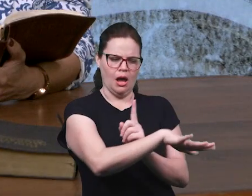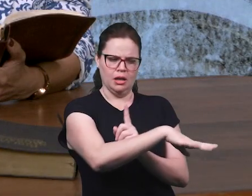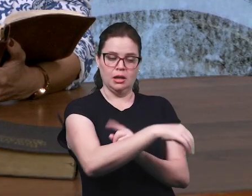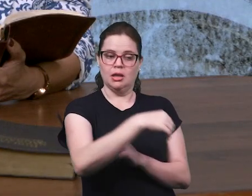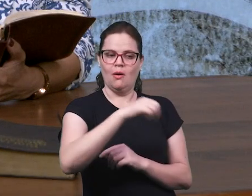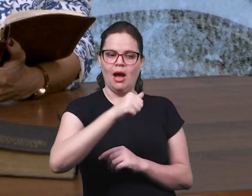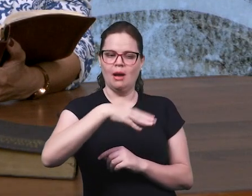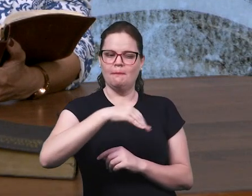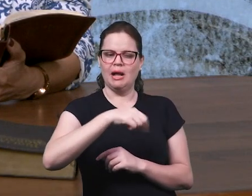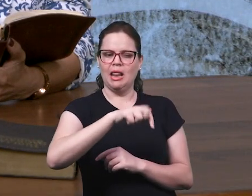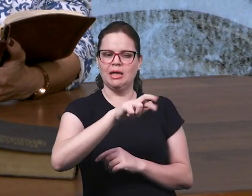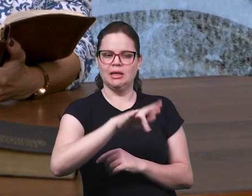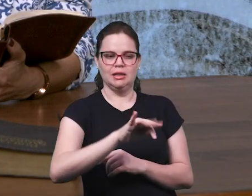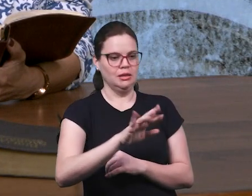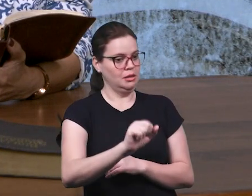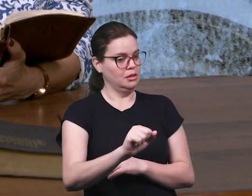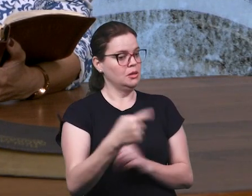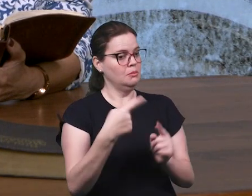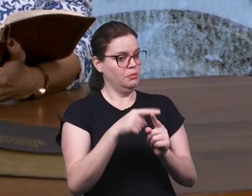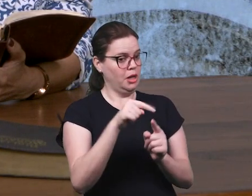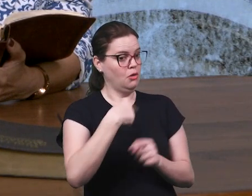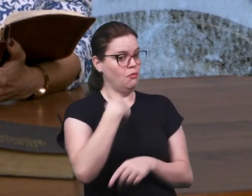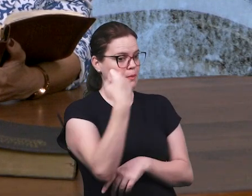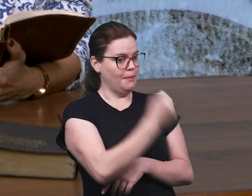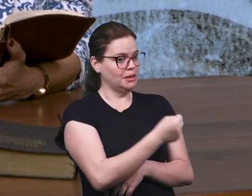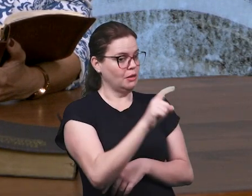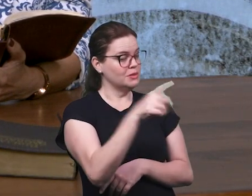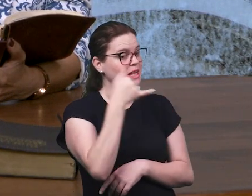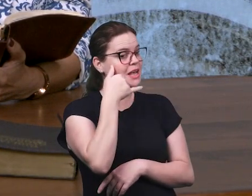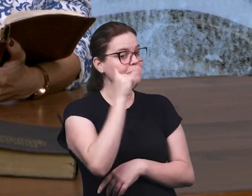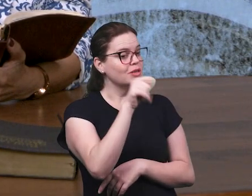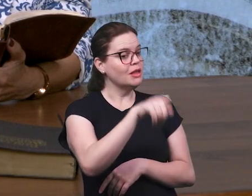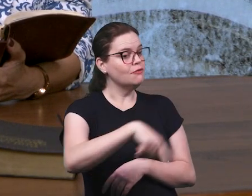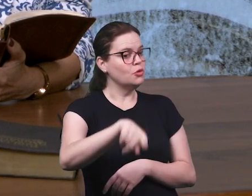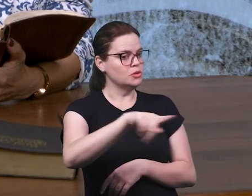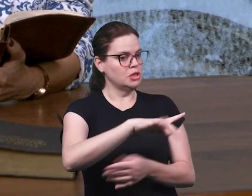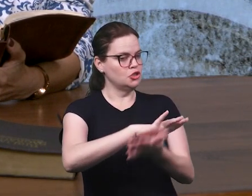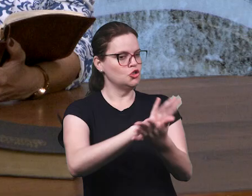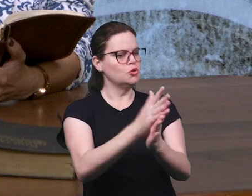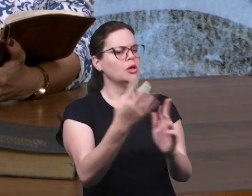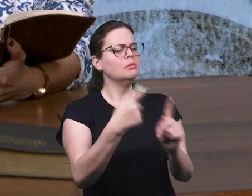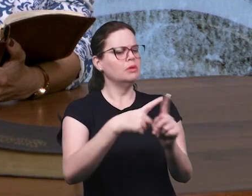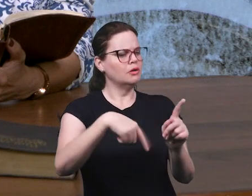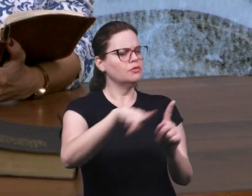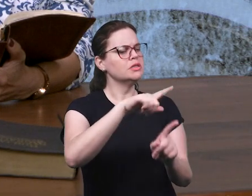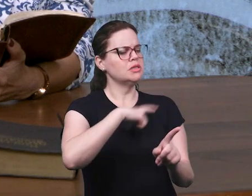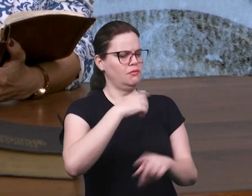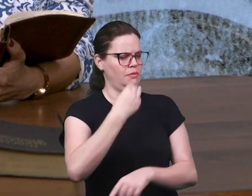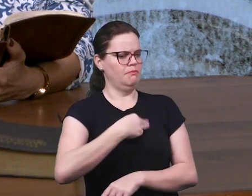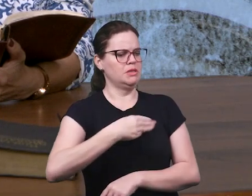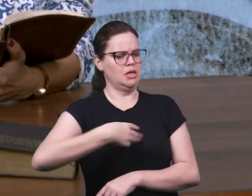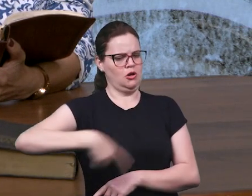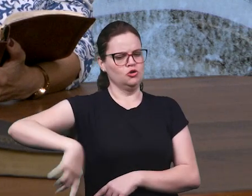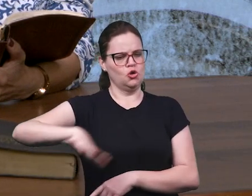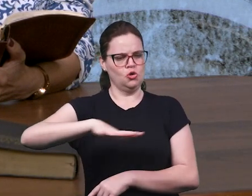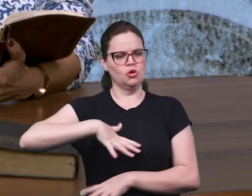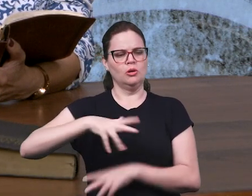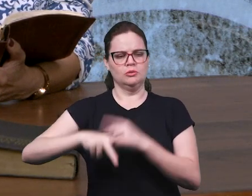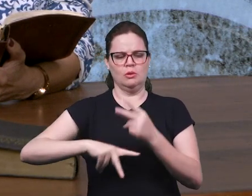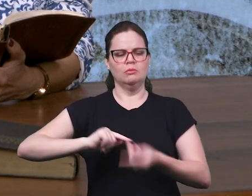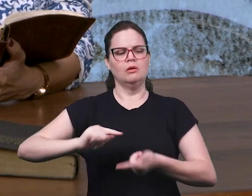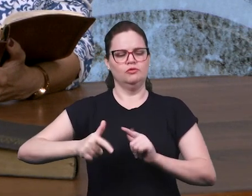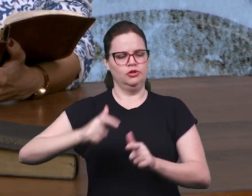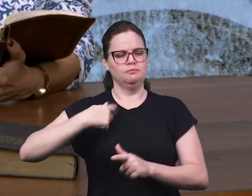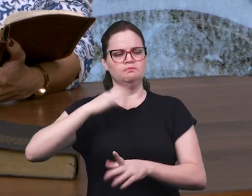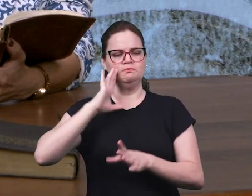que vos não destrua juntamente com eles, porque vós usastes de misericórdia com todos os filhos